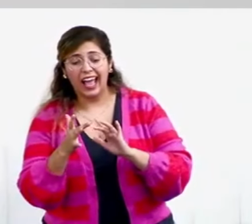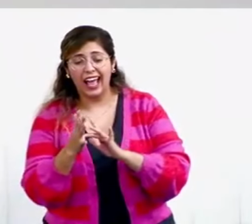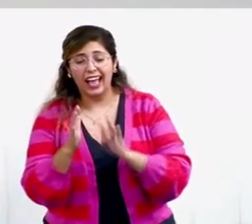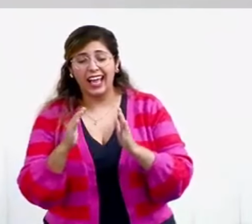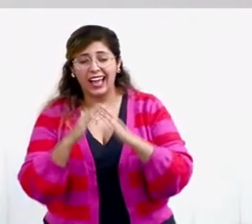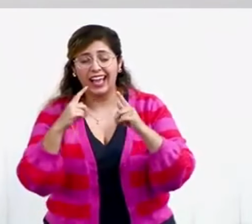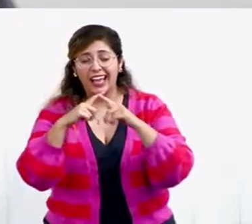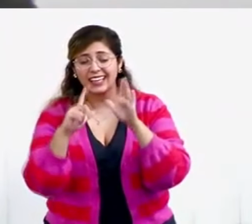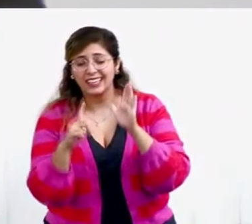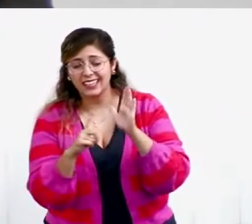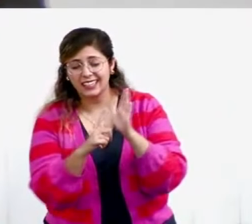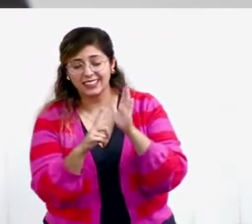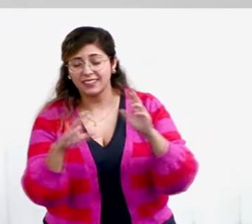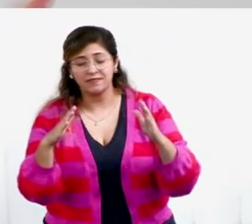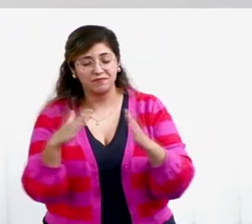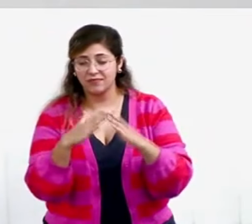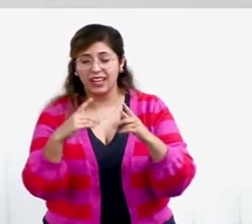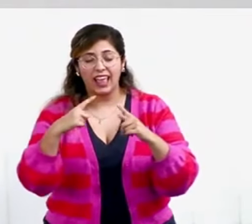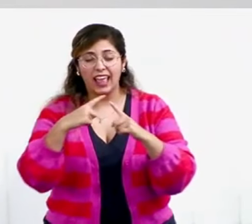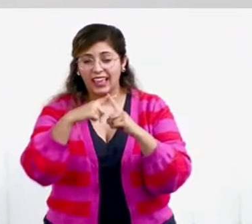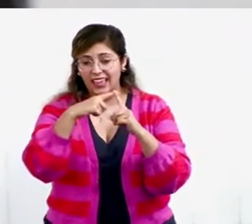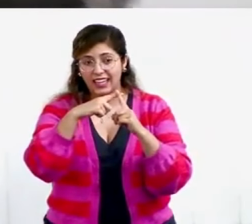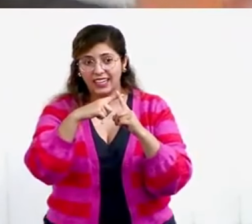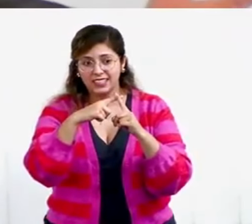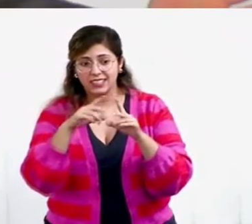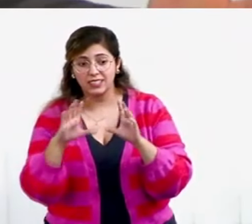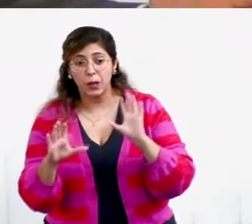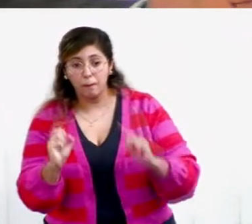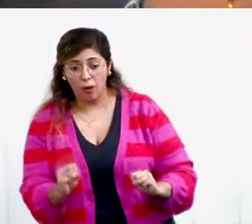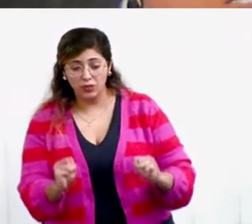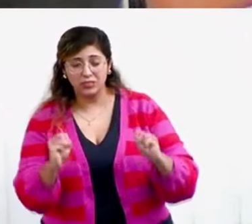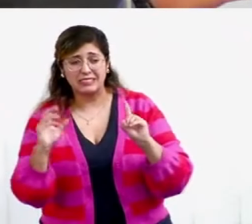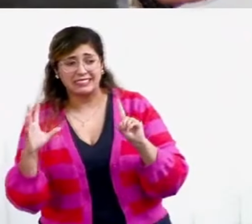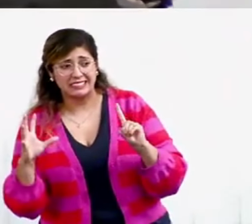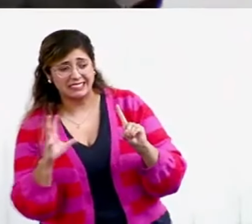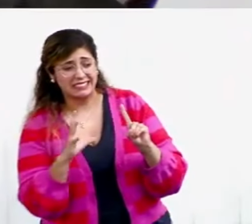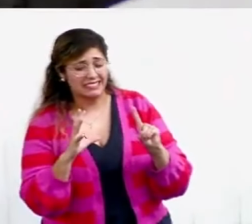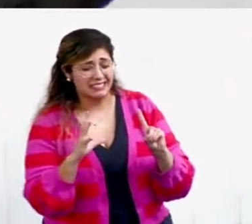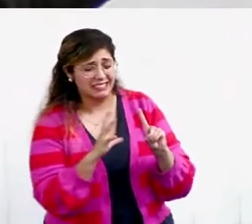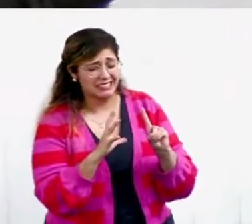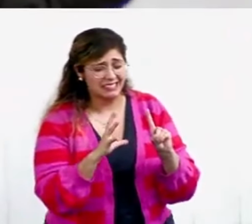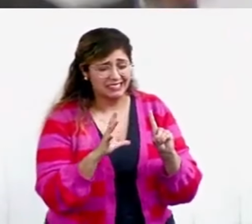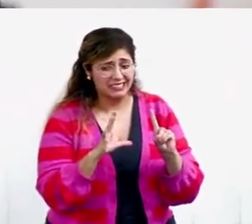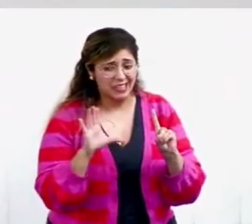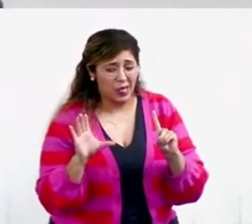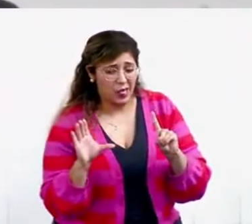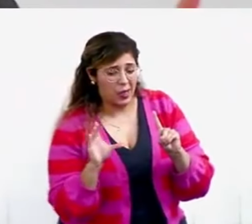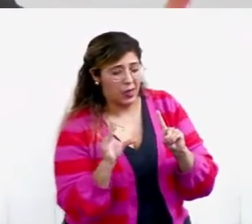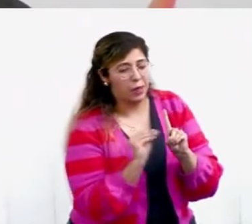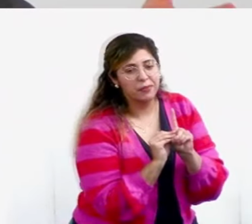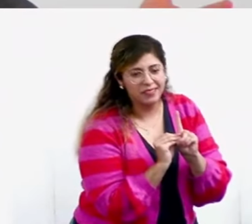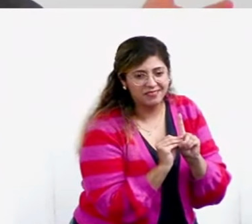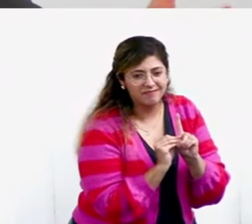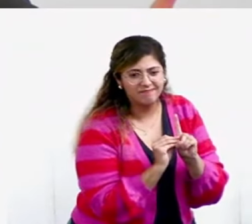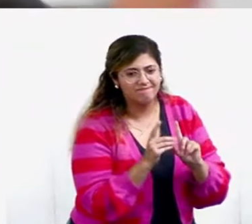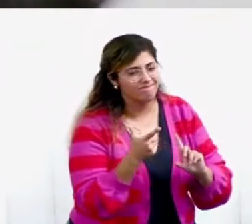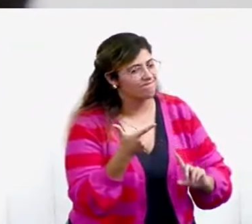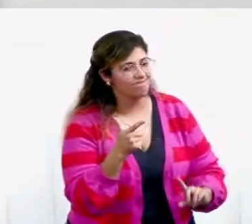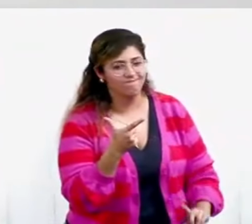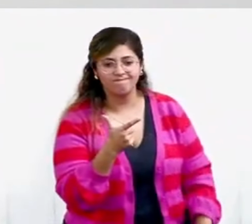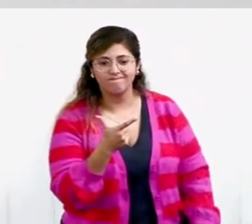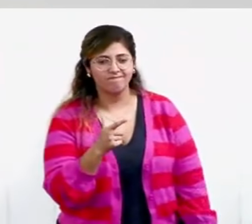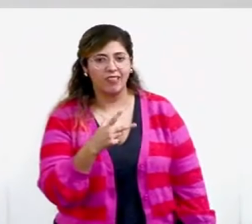buscam, desejando o que eles querem e ainda dizendo que são crentes. Não são. Não